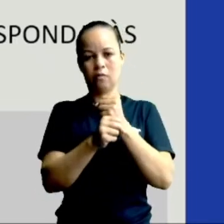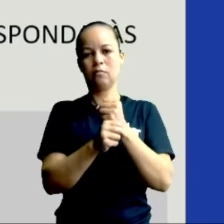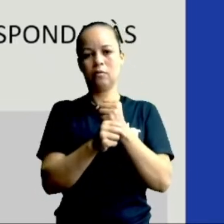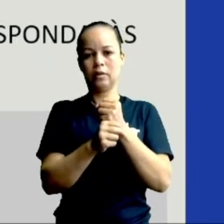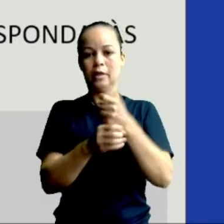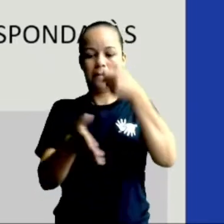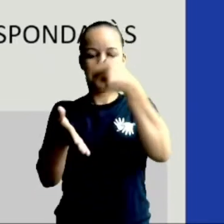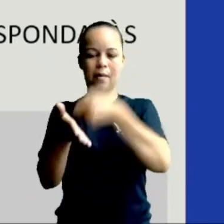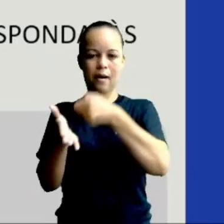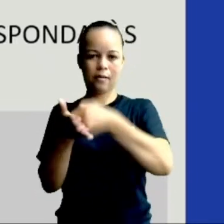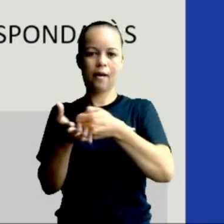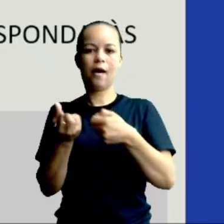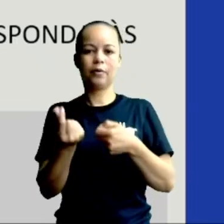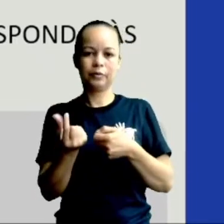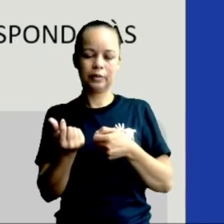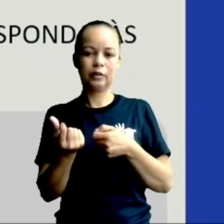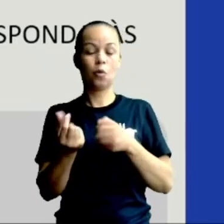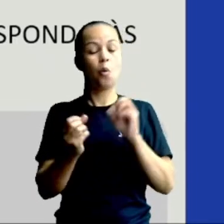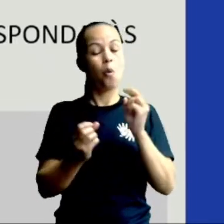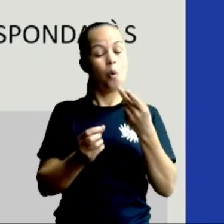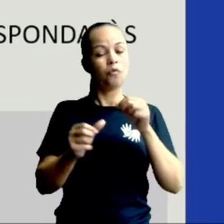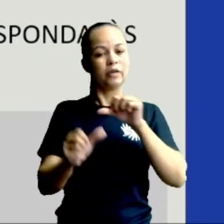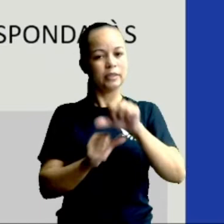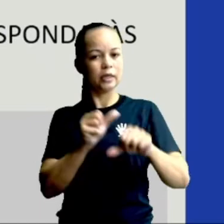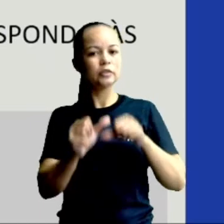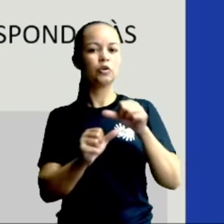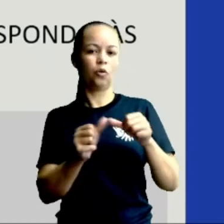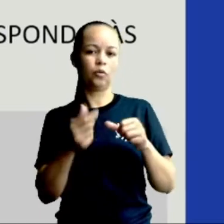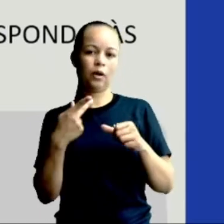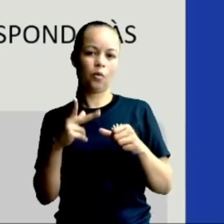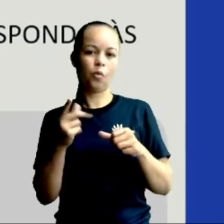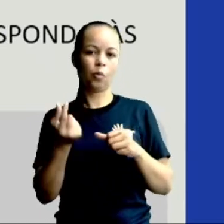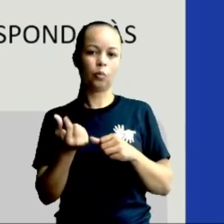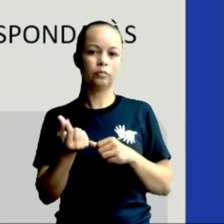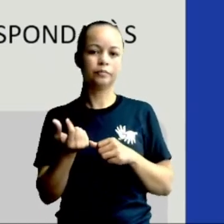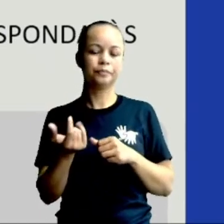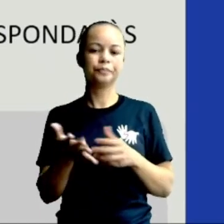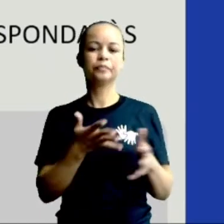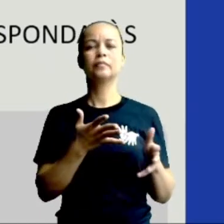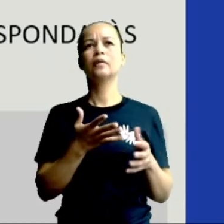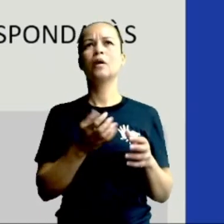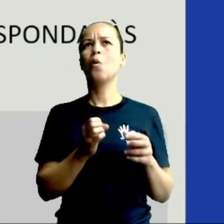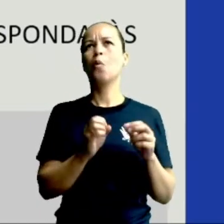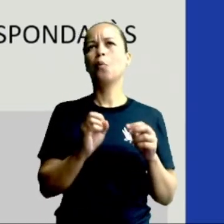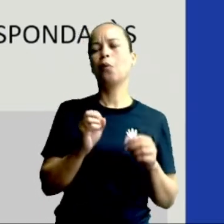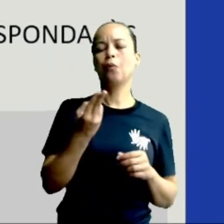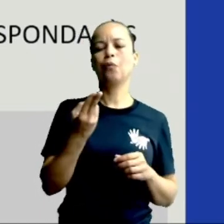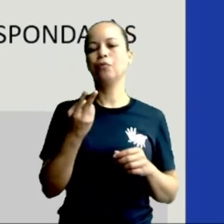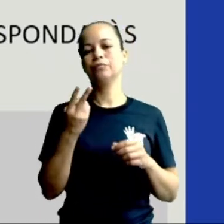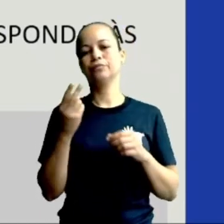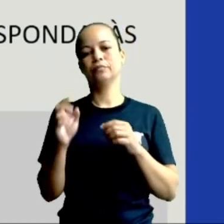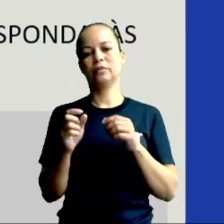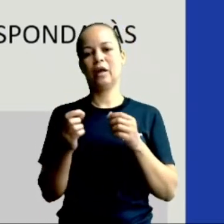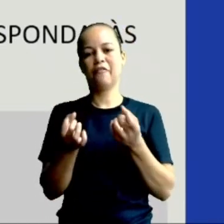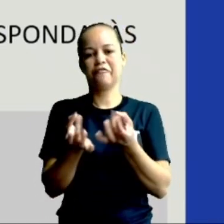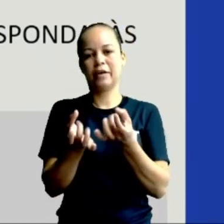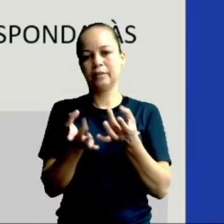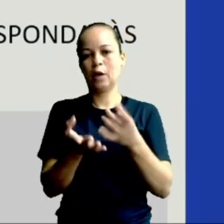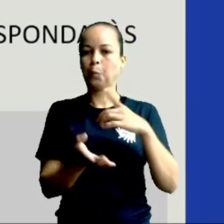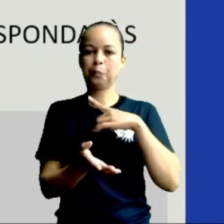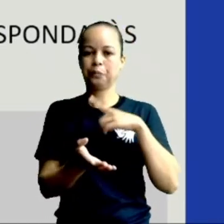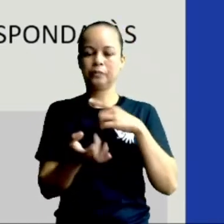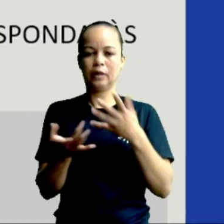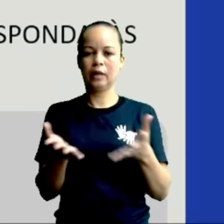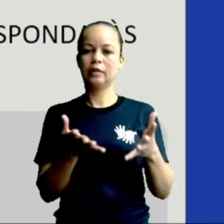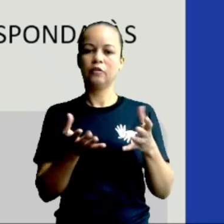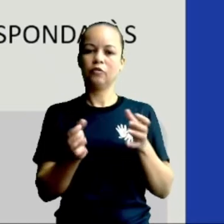pagar com dinheiro, ou fazer a troca com esse dinheiro, ou vender o que ele tem, né? Então, ele vai fazer